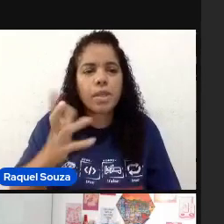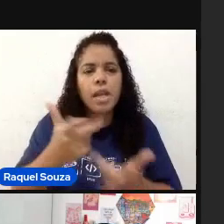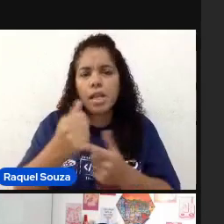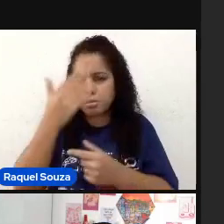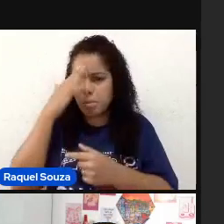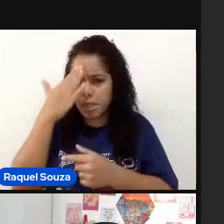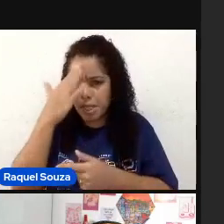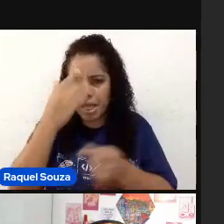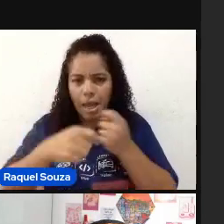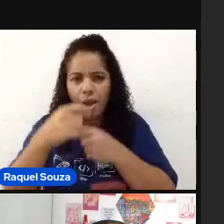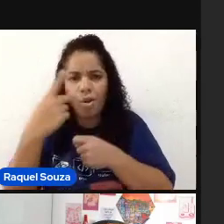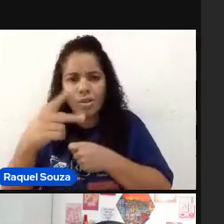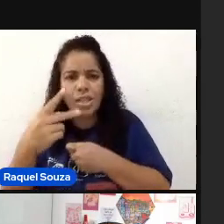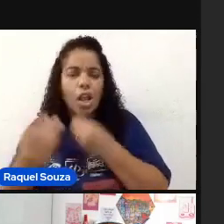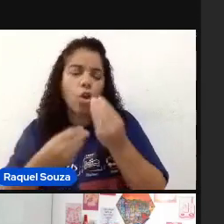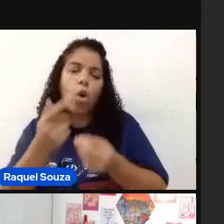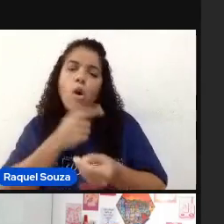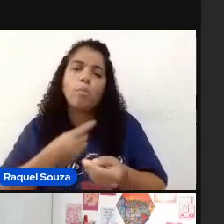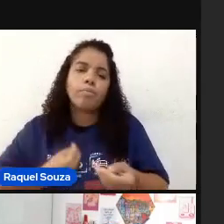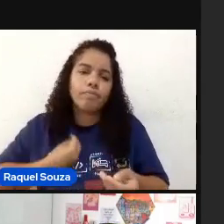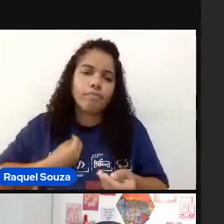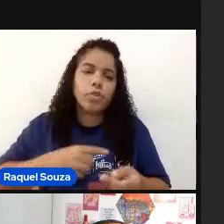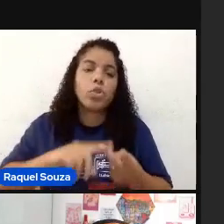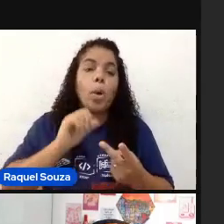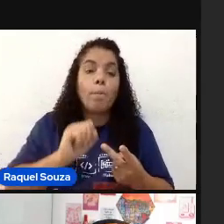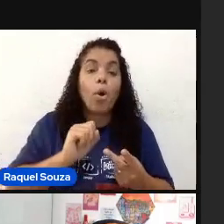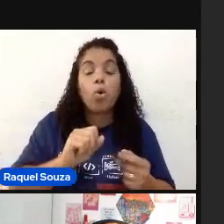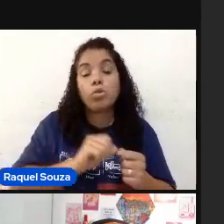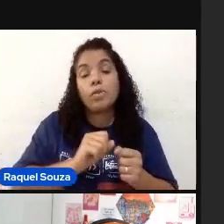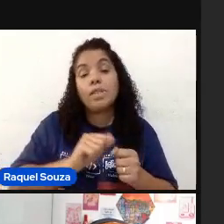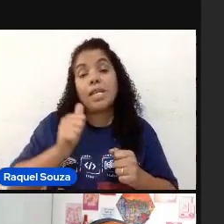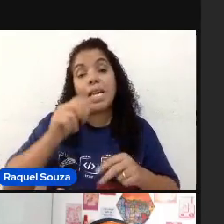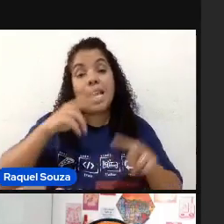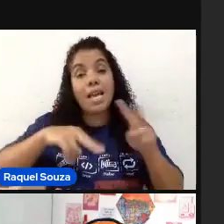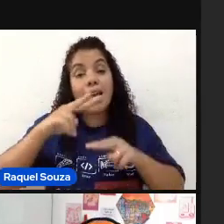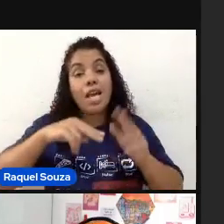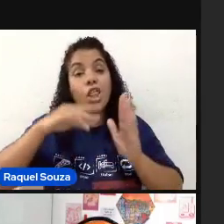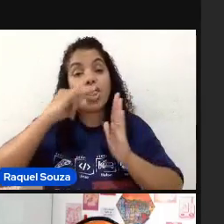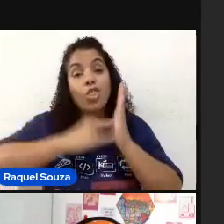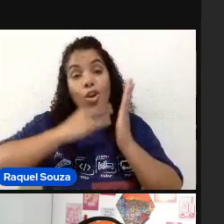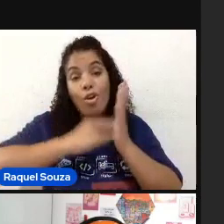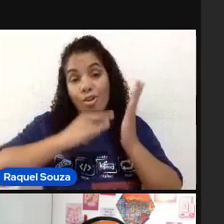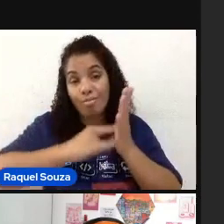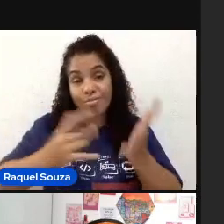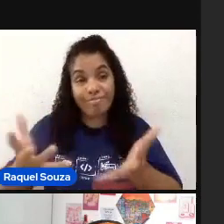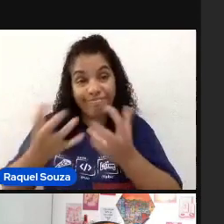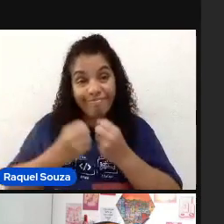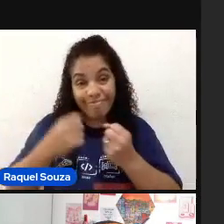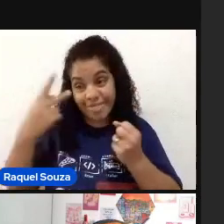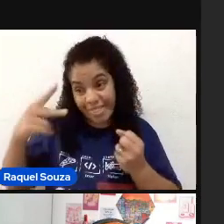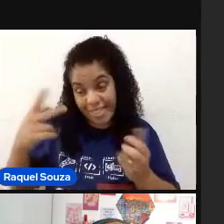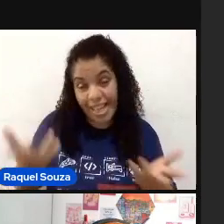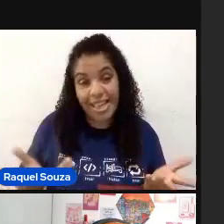o negócio dele, como funciona. Eu posso fazer uma revisão da documentação que eu recebo desse cliente, porque na maioria das vezes a gente recebe